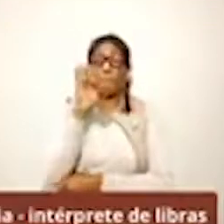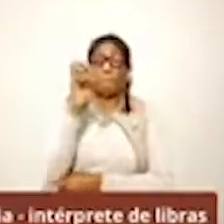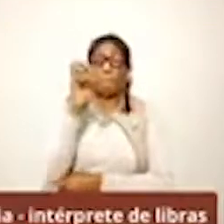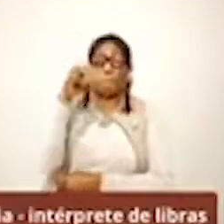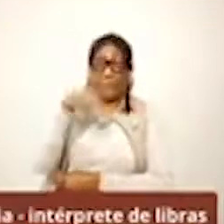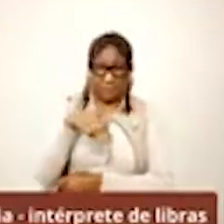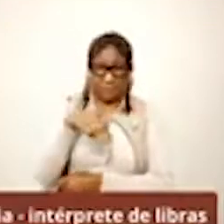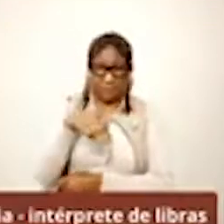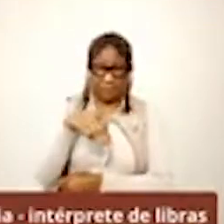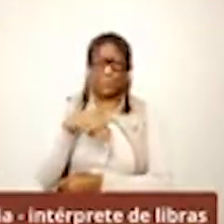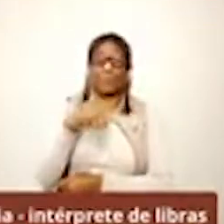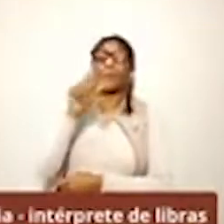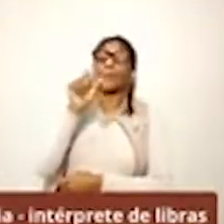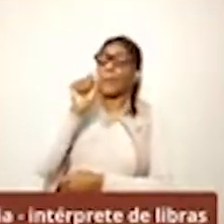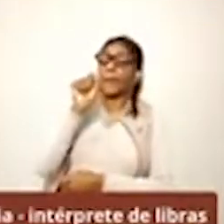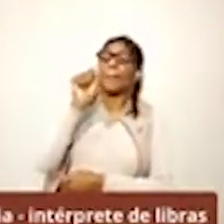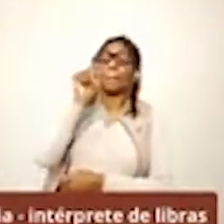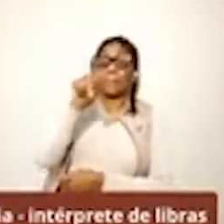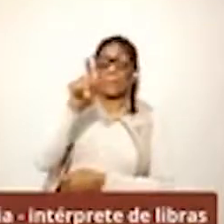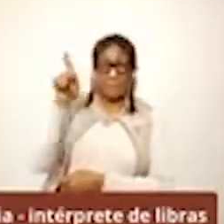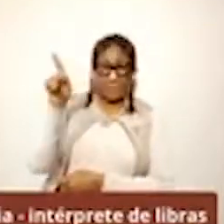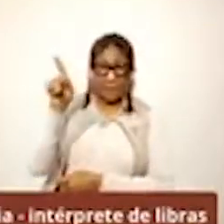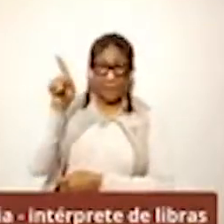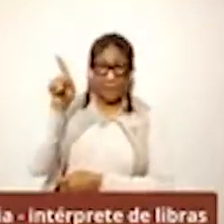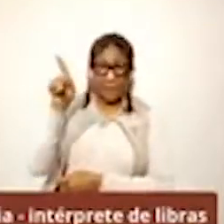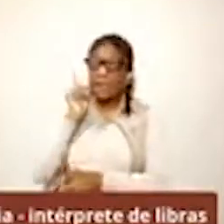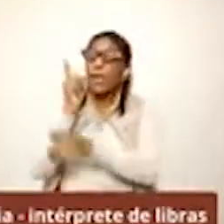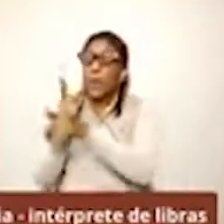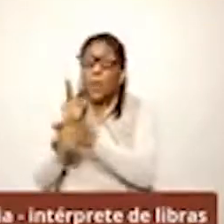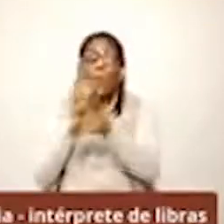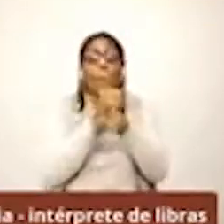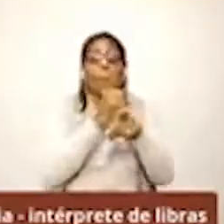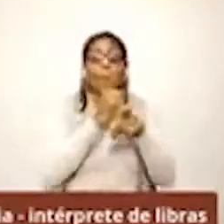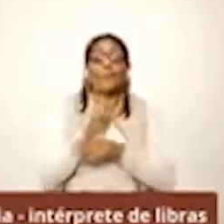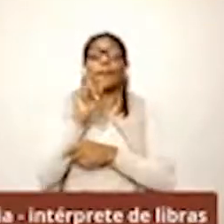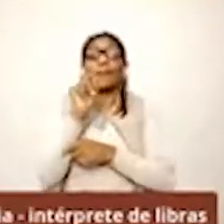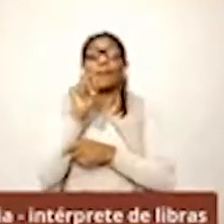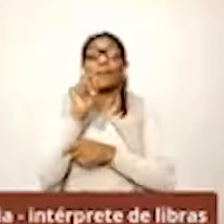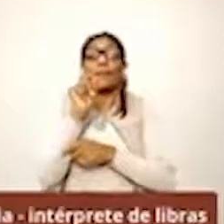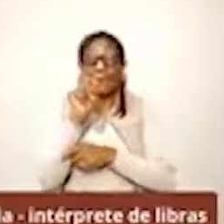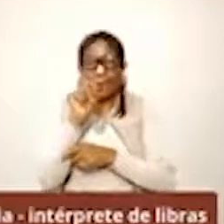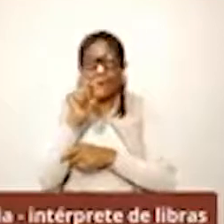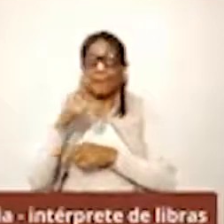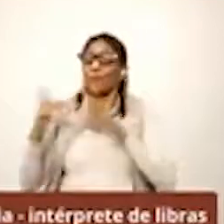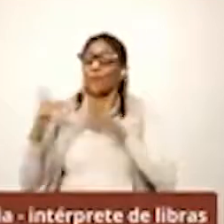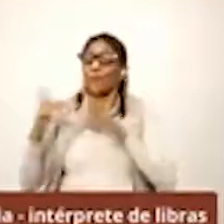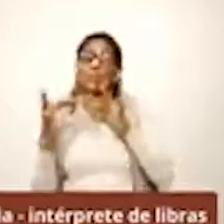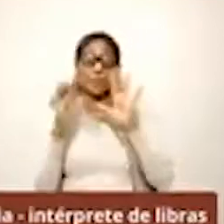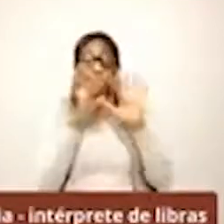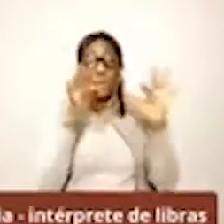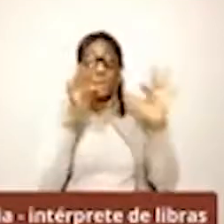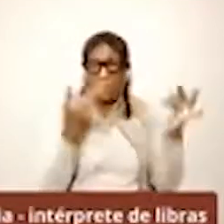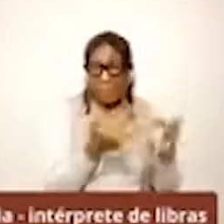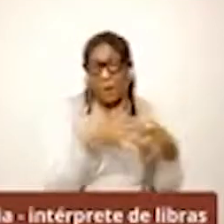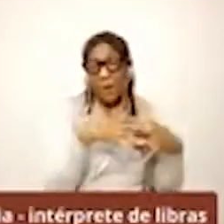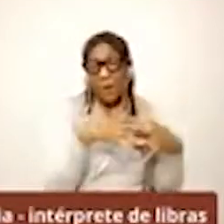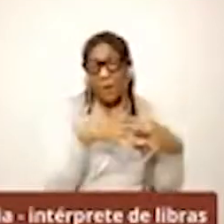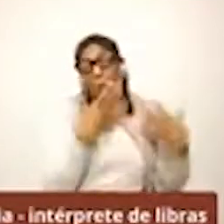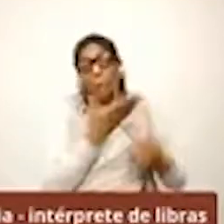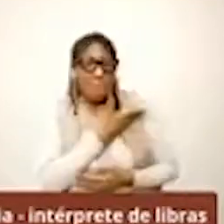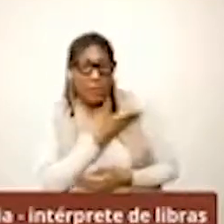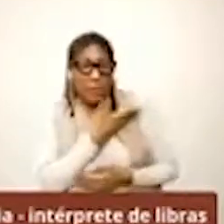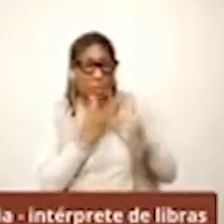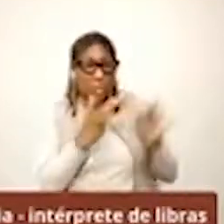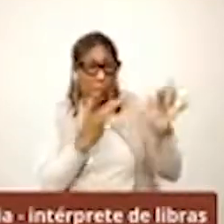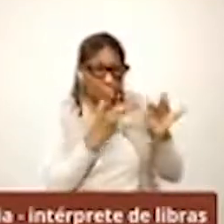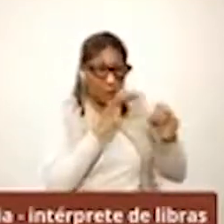daqueles contatantes, ou seja, os que entraram em contato com pessoas confirmadas pelo coronavírus. A intenção é justamente conseguir